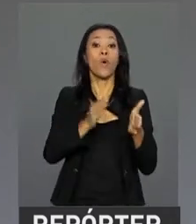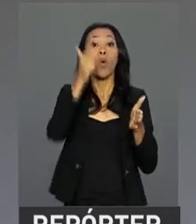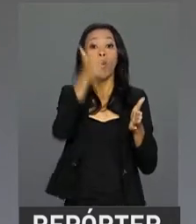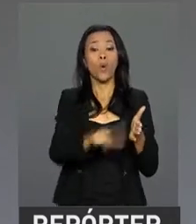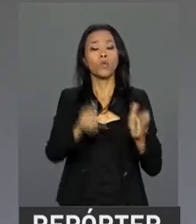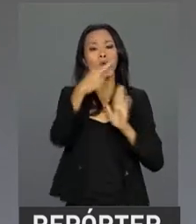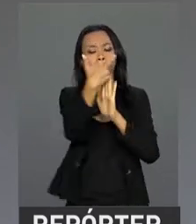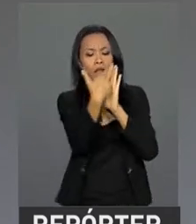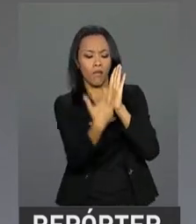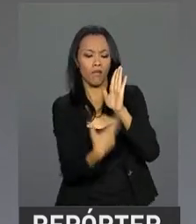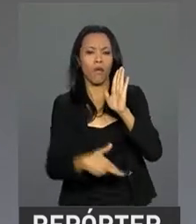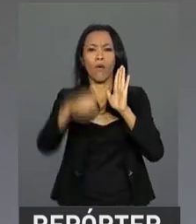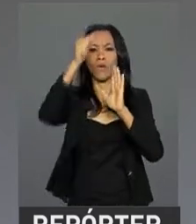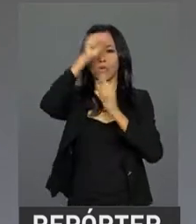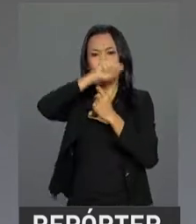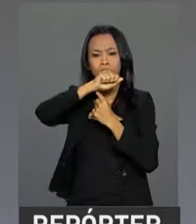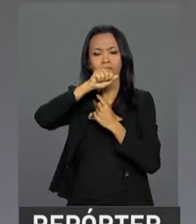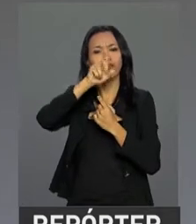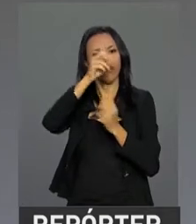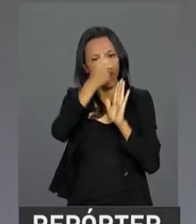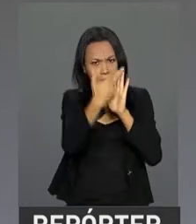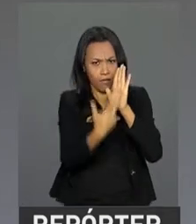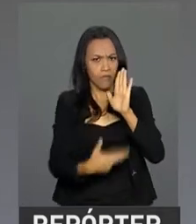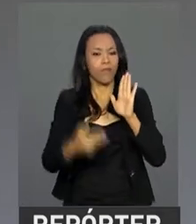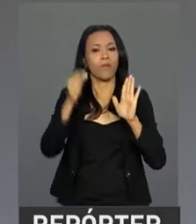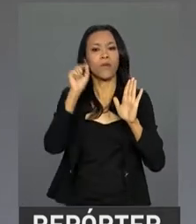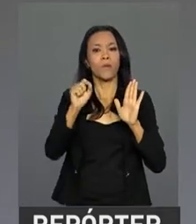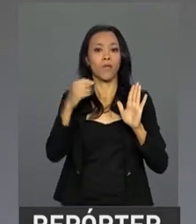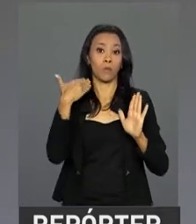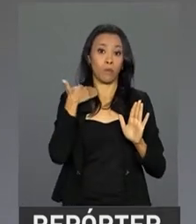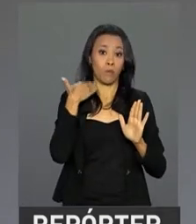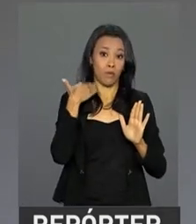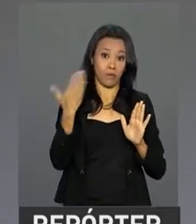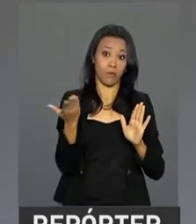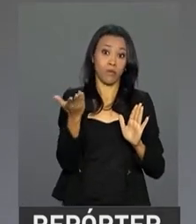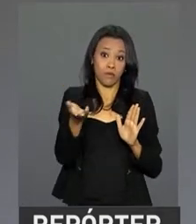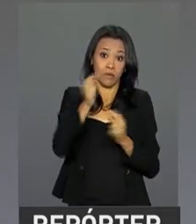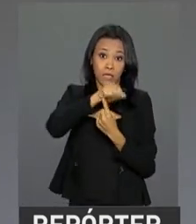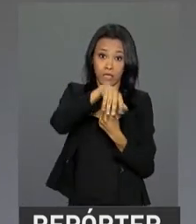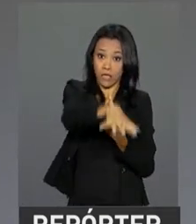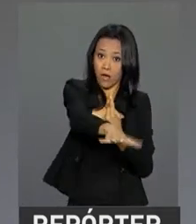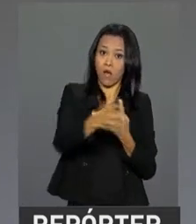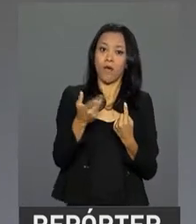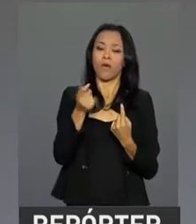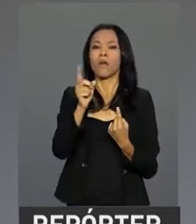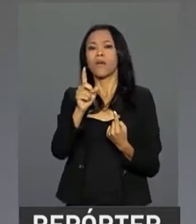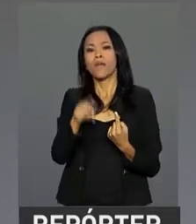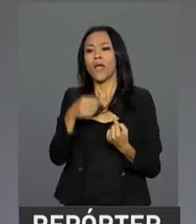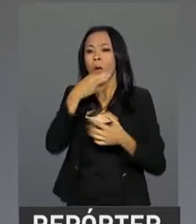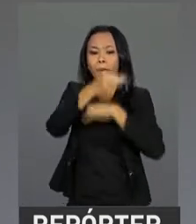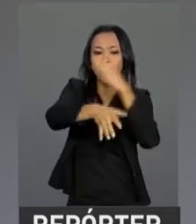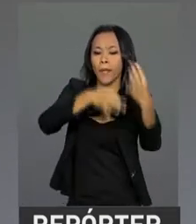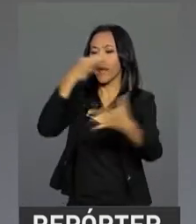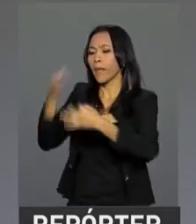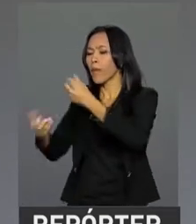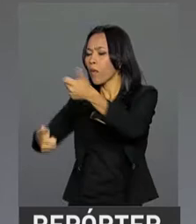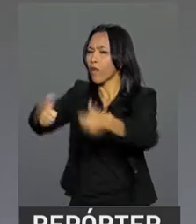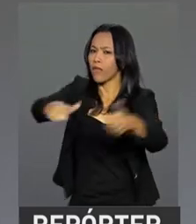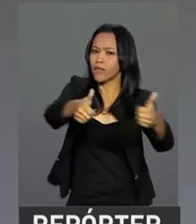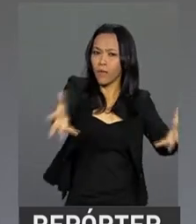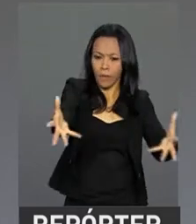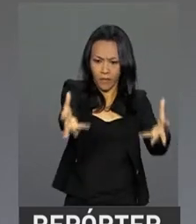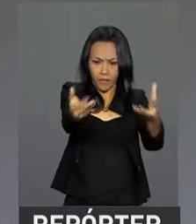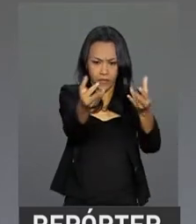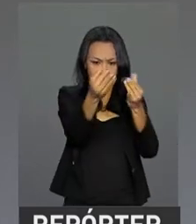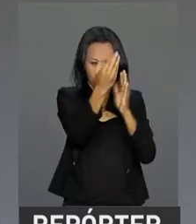as expectativas a análise sair de investidores do mercado financeiro e esse boletim focus divulgado no início desta